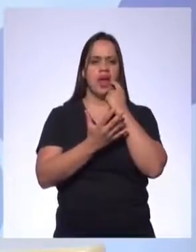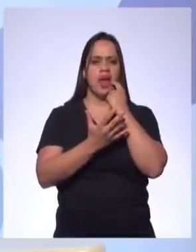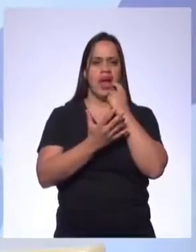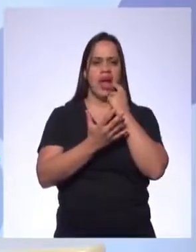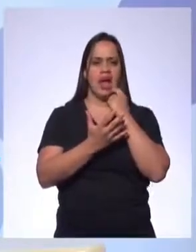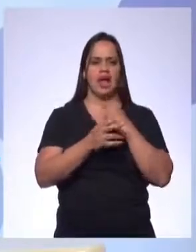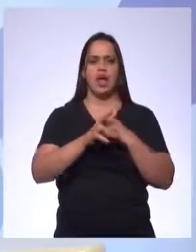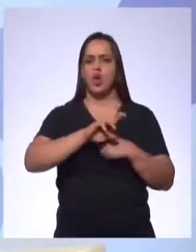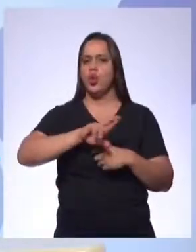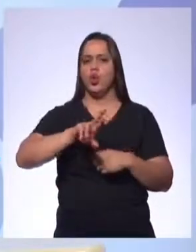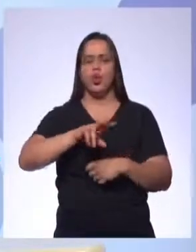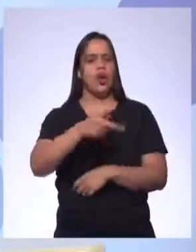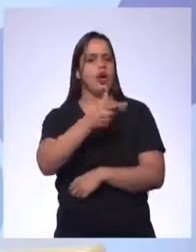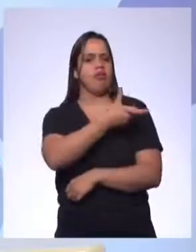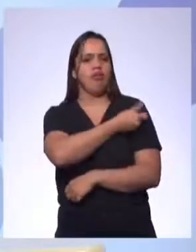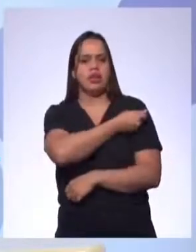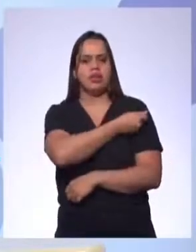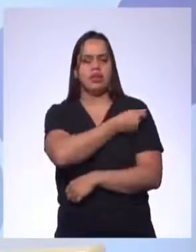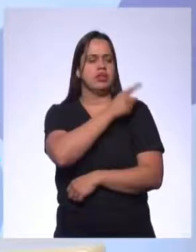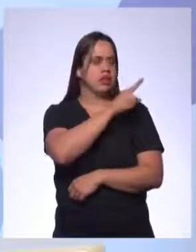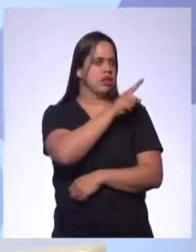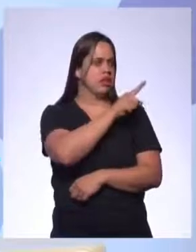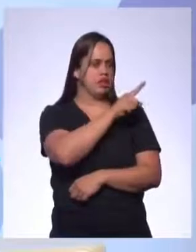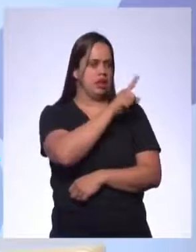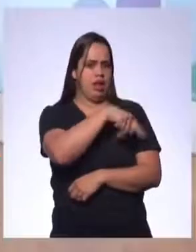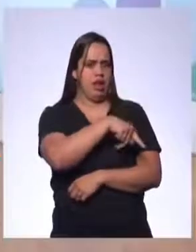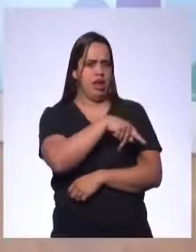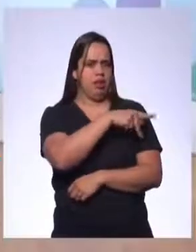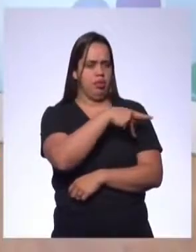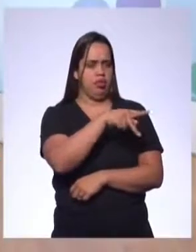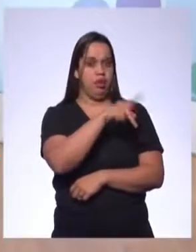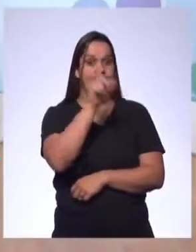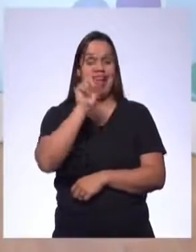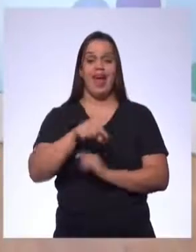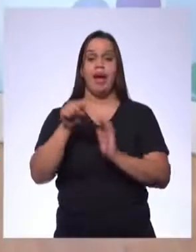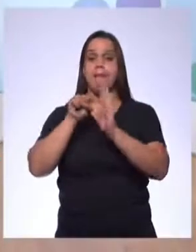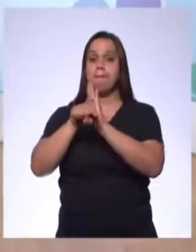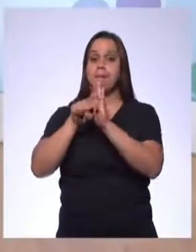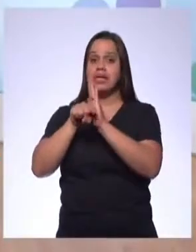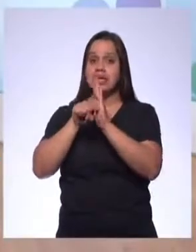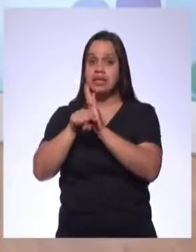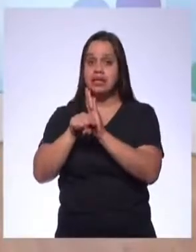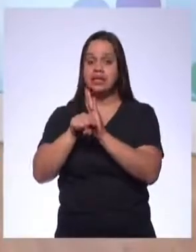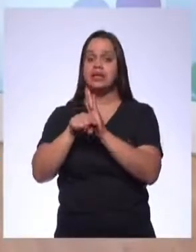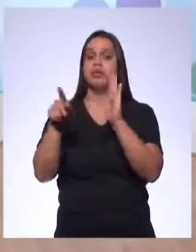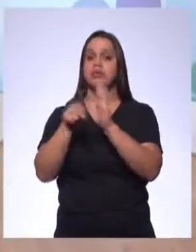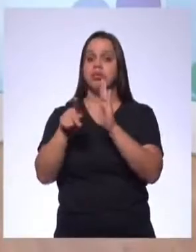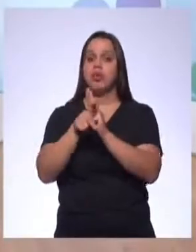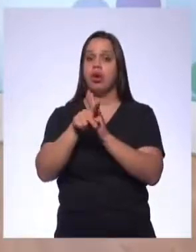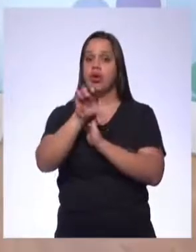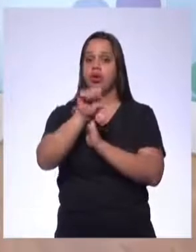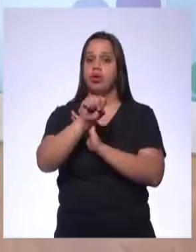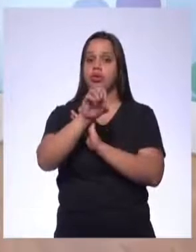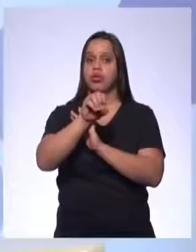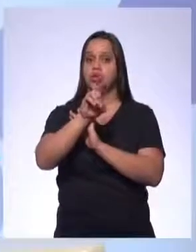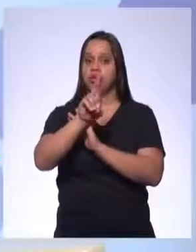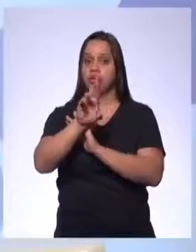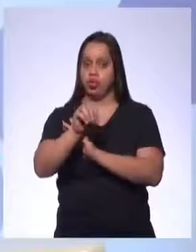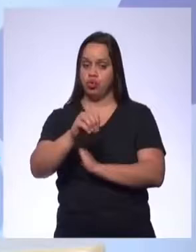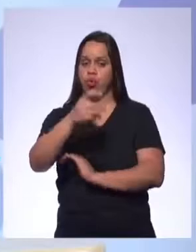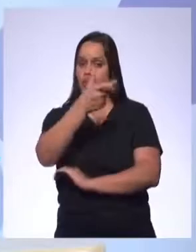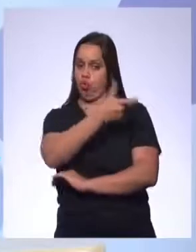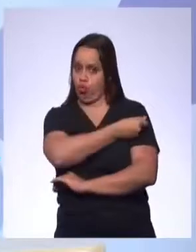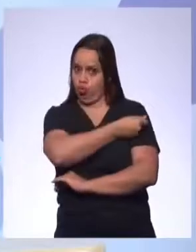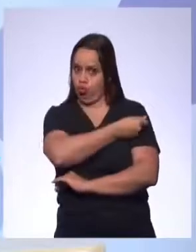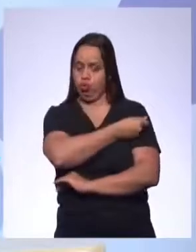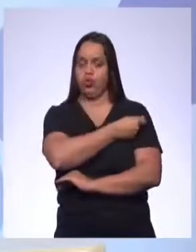Não é a vacina, né, professor Edjoel? Como você tinha explicado pesquisa, aí, é a pesquisa do soro. Né? Okay. E é uma pesquisa que apontaram